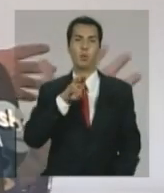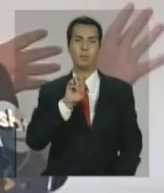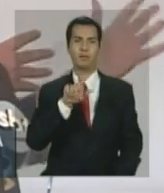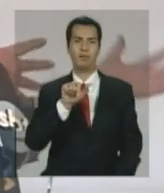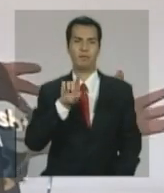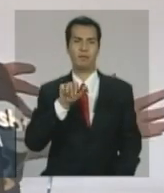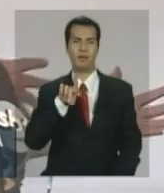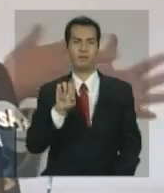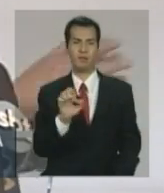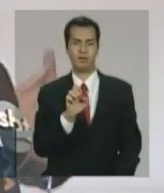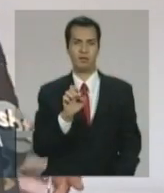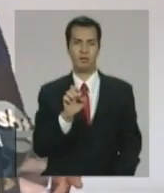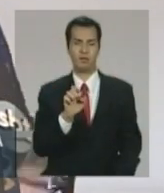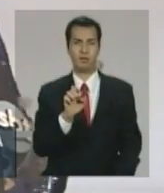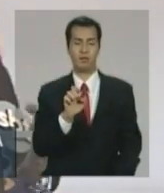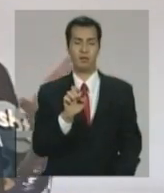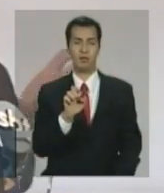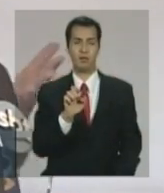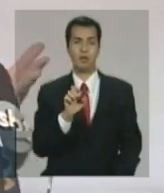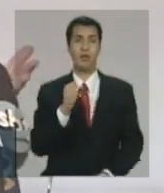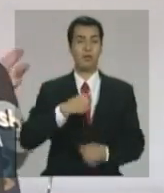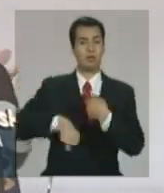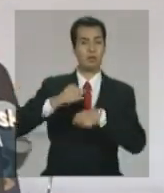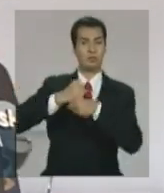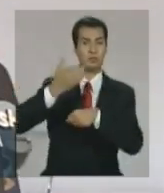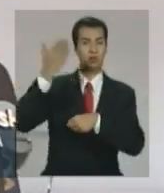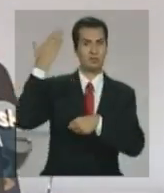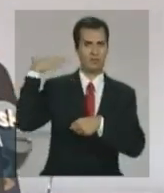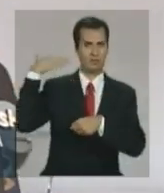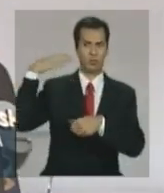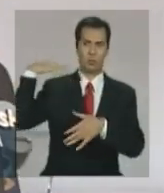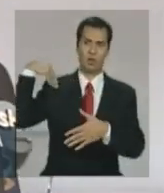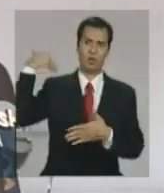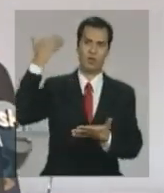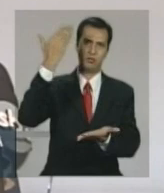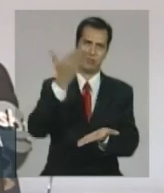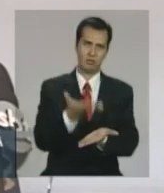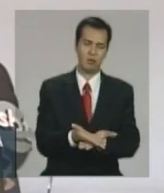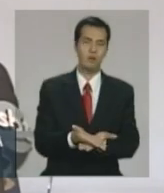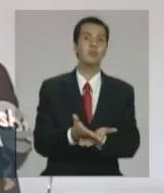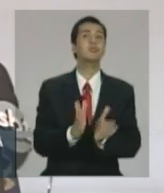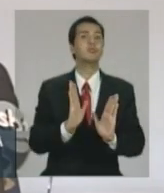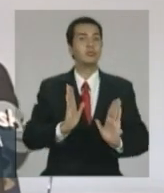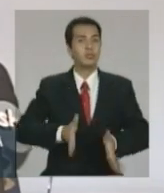Só do ano passado até hoje, nós lançamos já